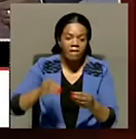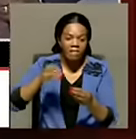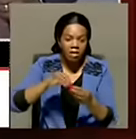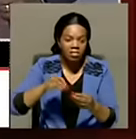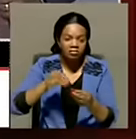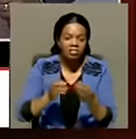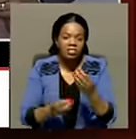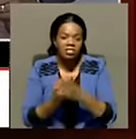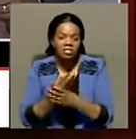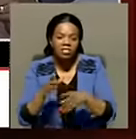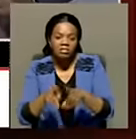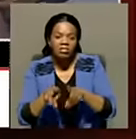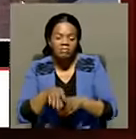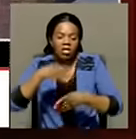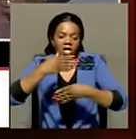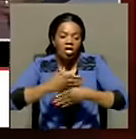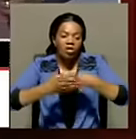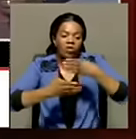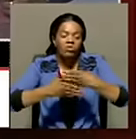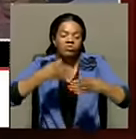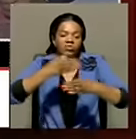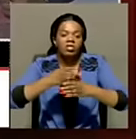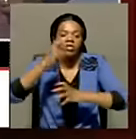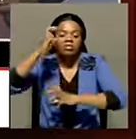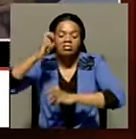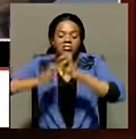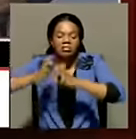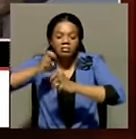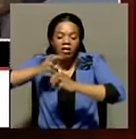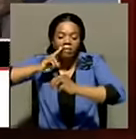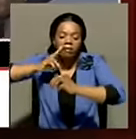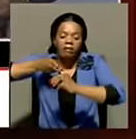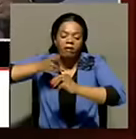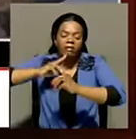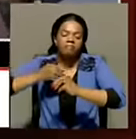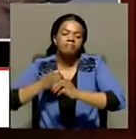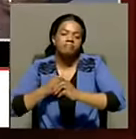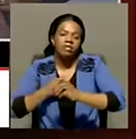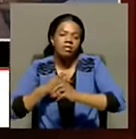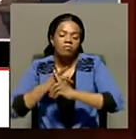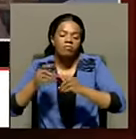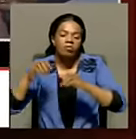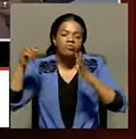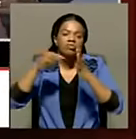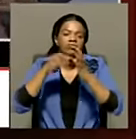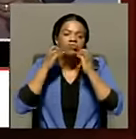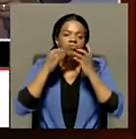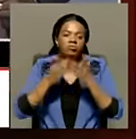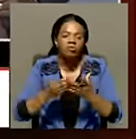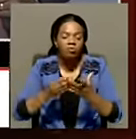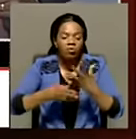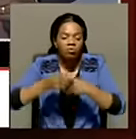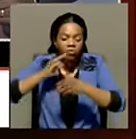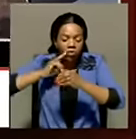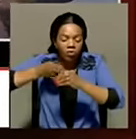construção de 3 refinarias no nosso país, precisamente para refinar os produtos